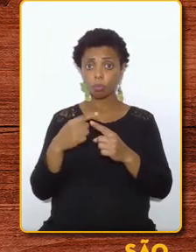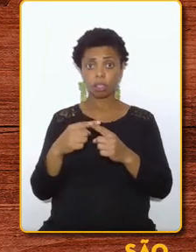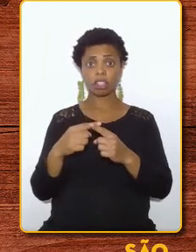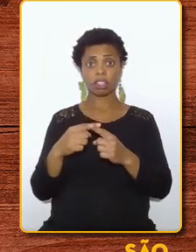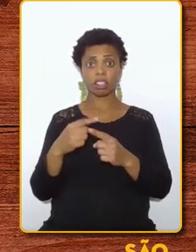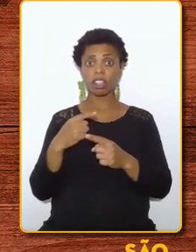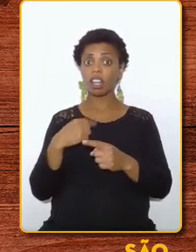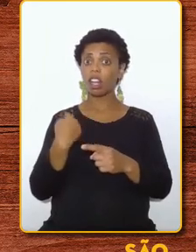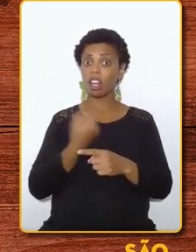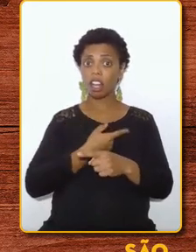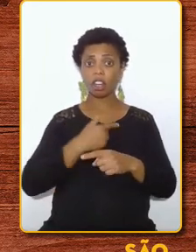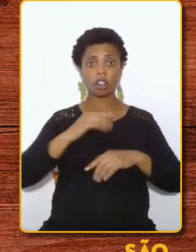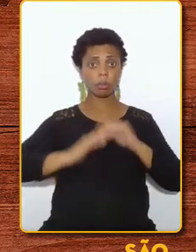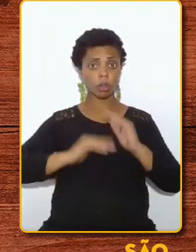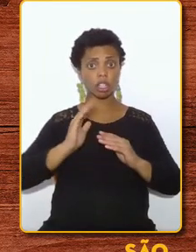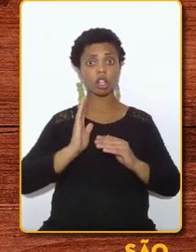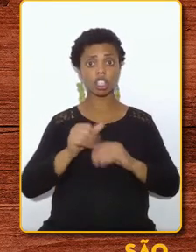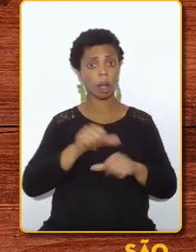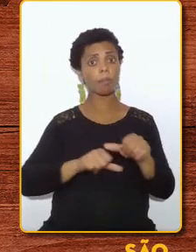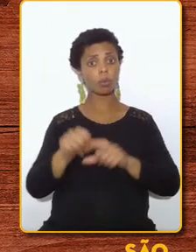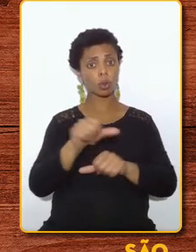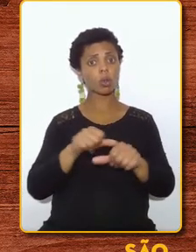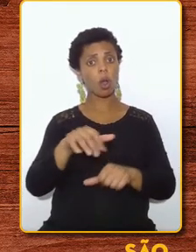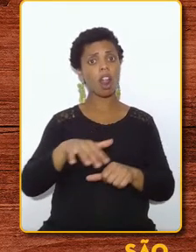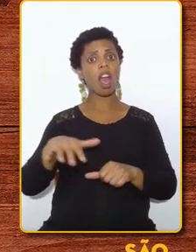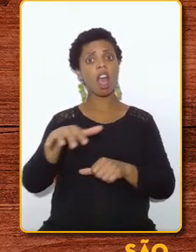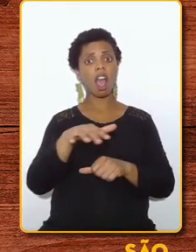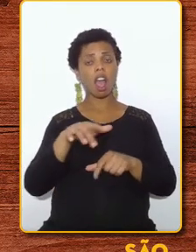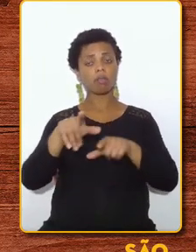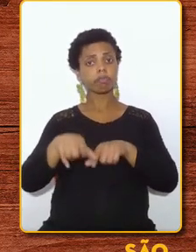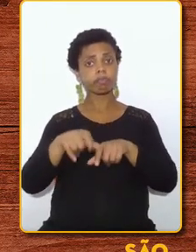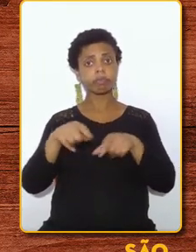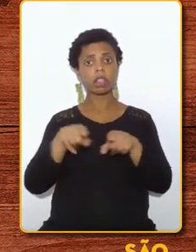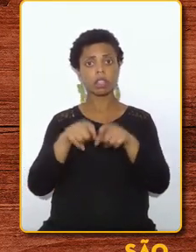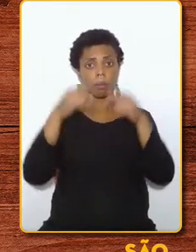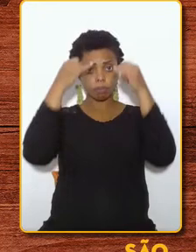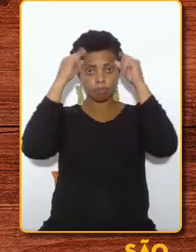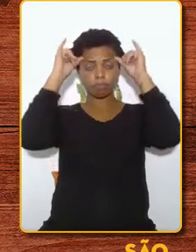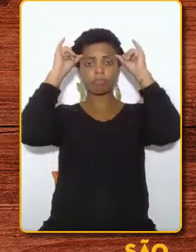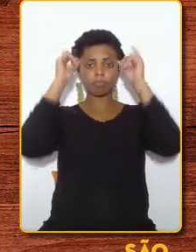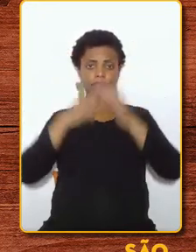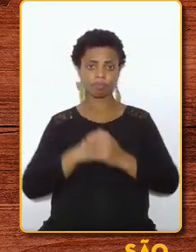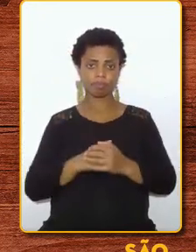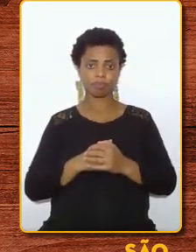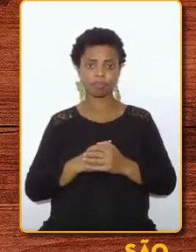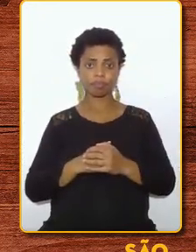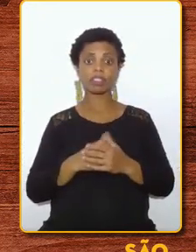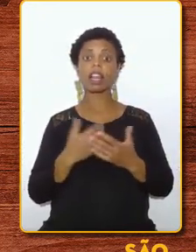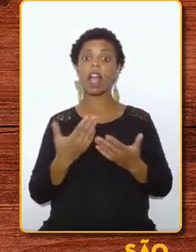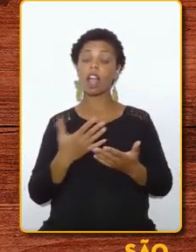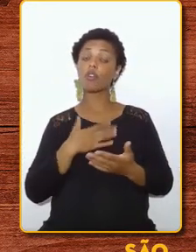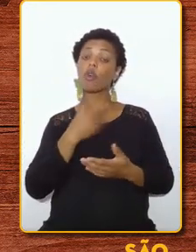produção na agropecuária brasileira, né? E vou dar a minha leitura,